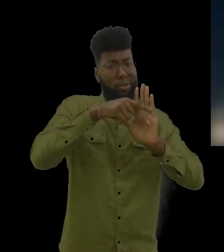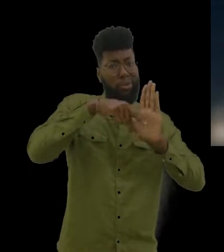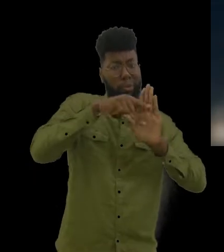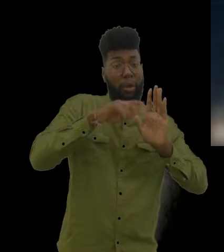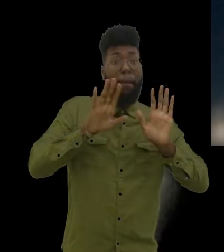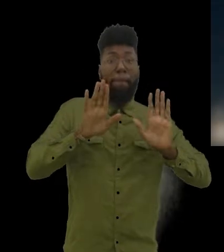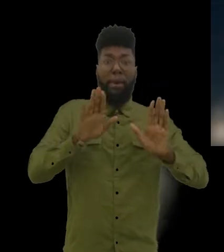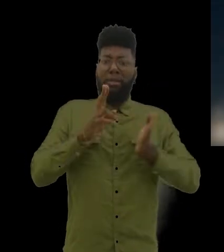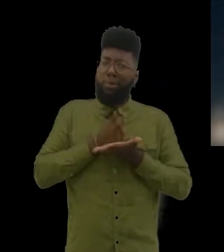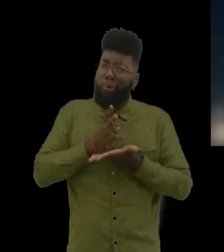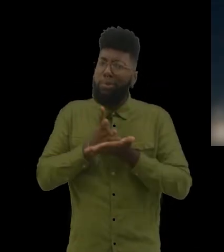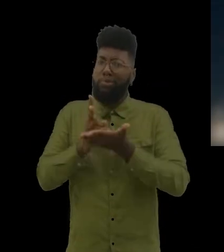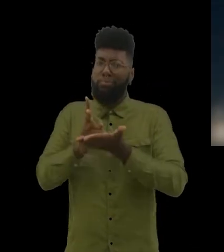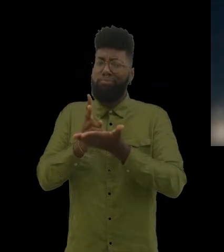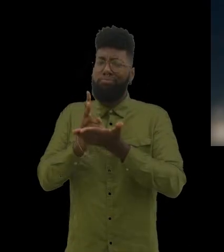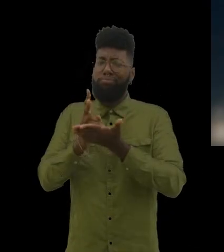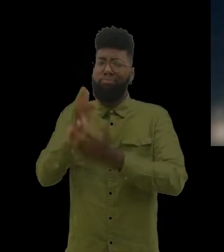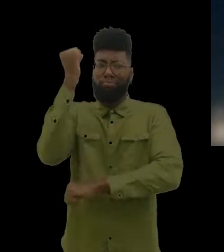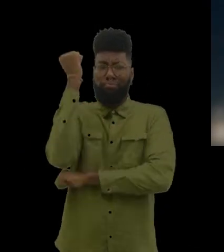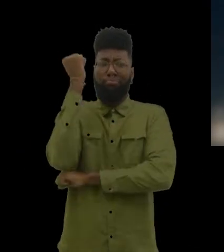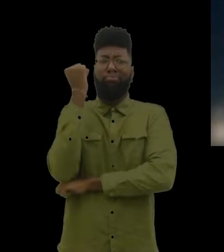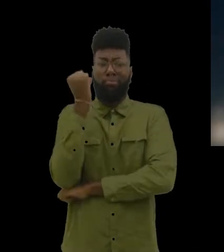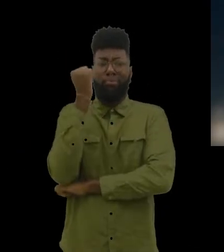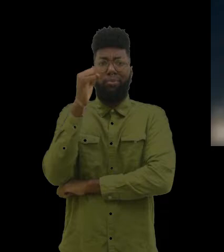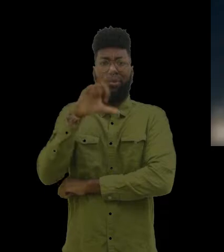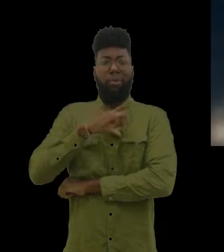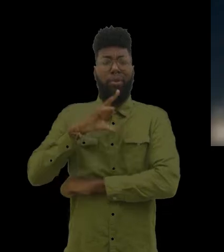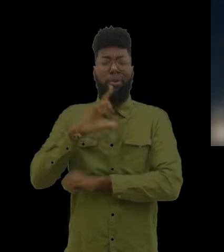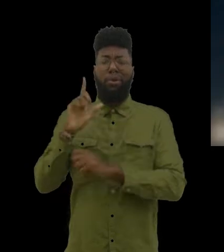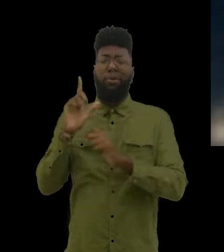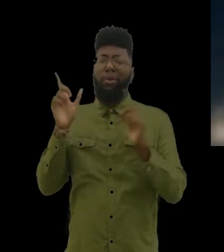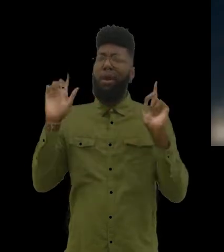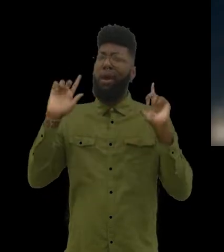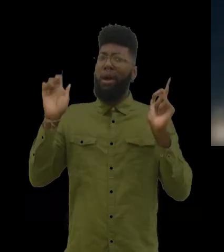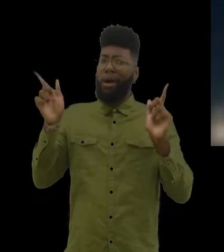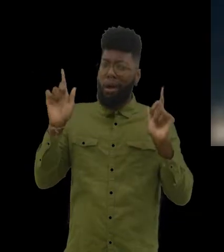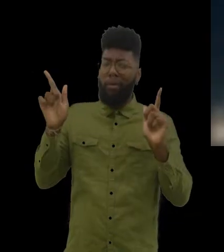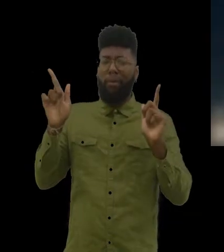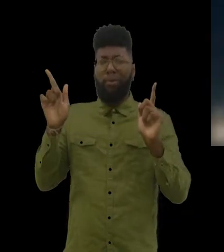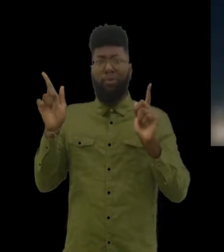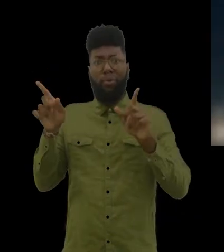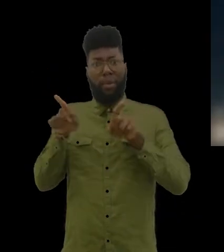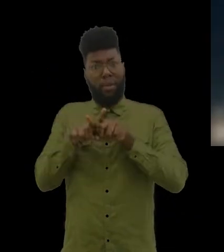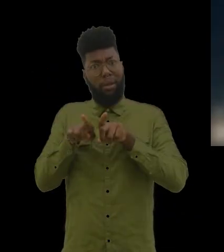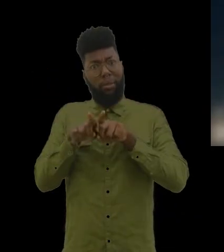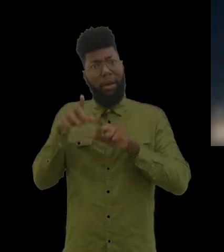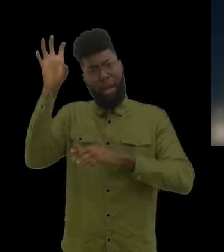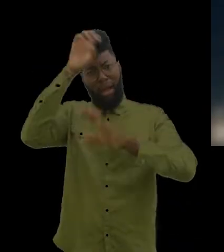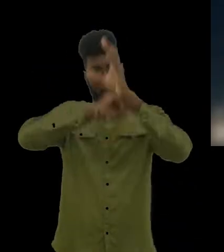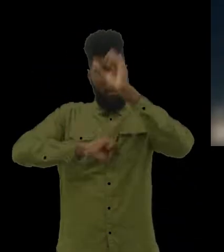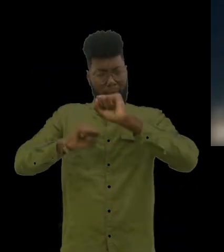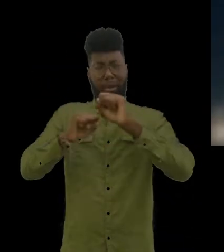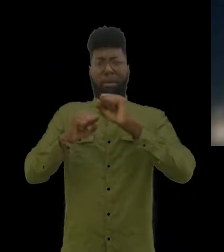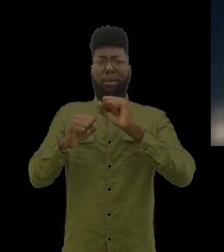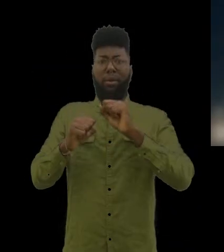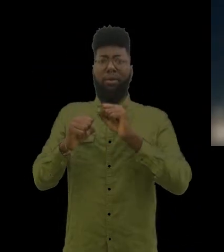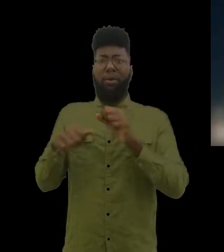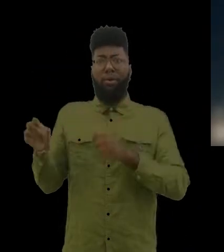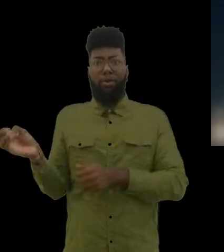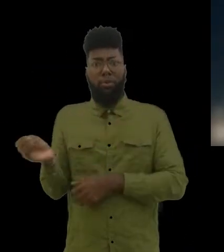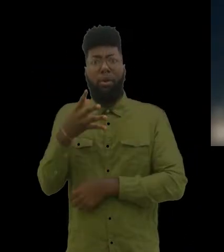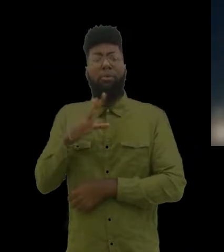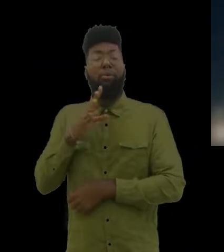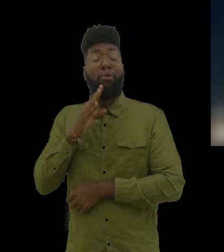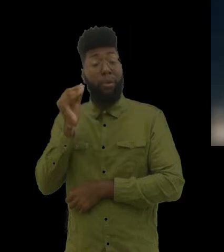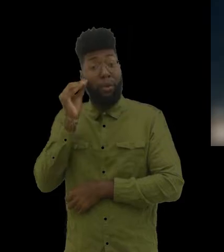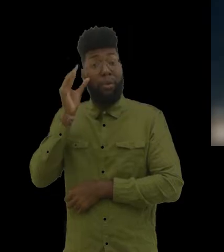com novas aventuras, digamos assim, porque a gente está sempre aprendendo, se aventurando com novos saberes, e afinal Aruanda também